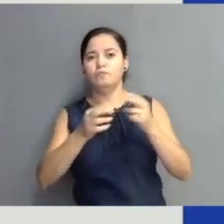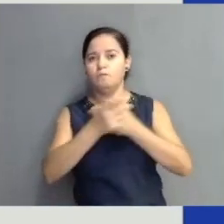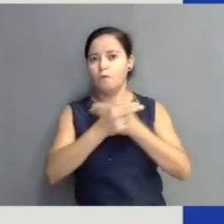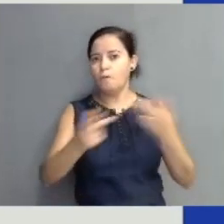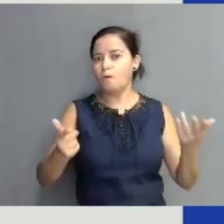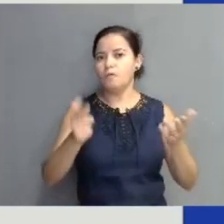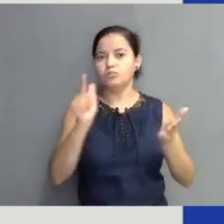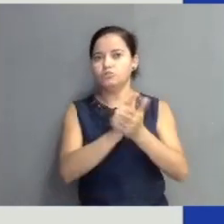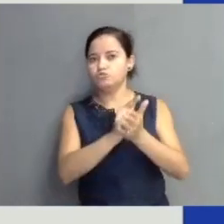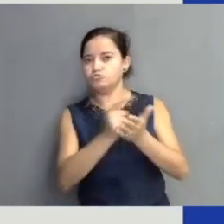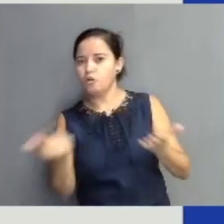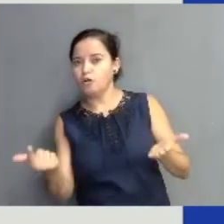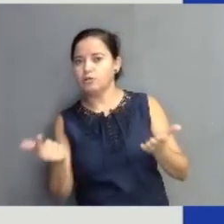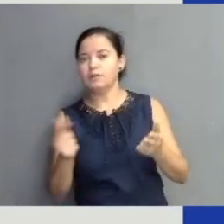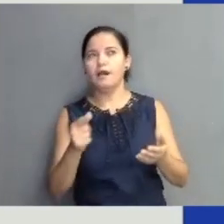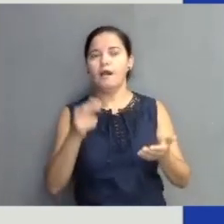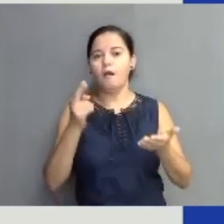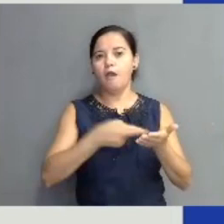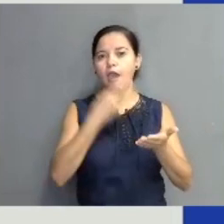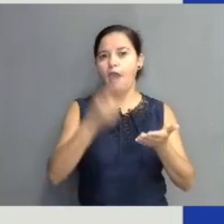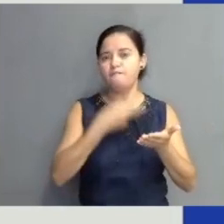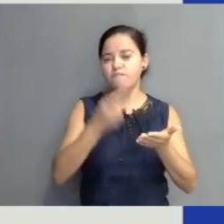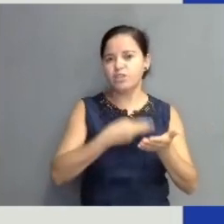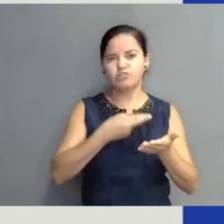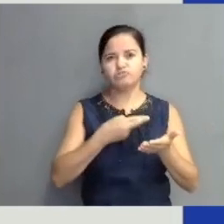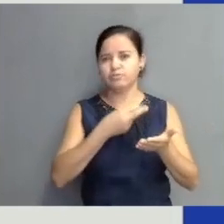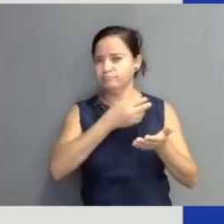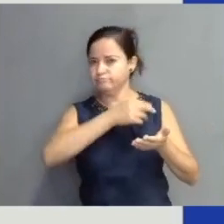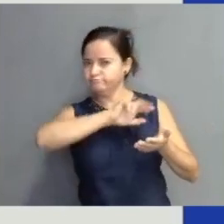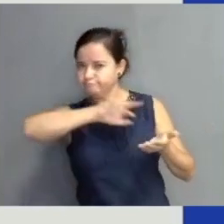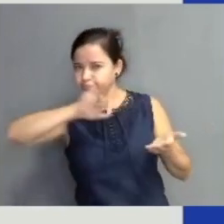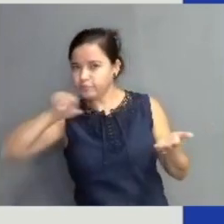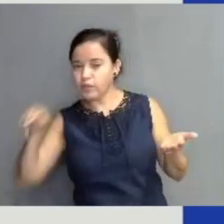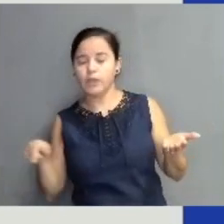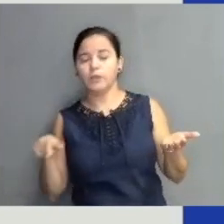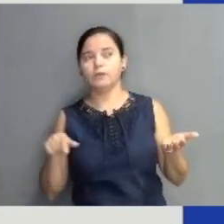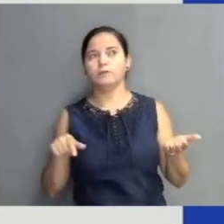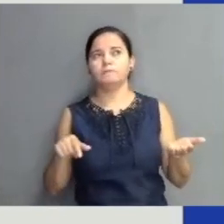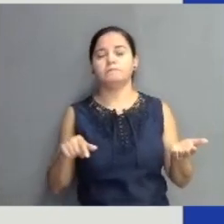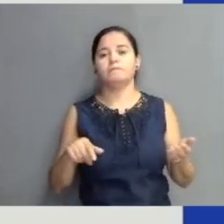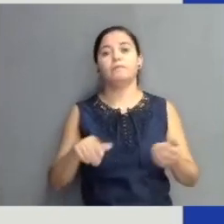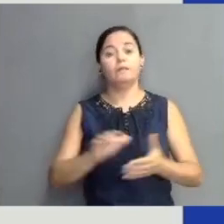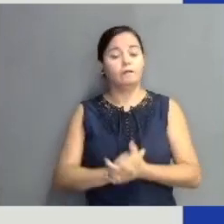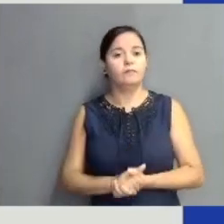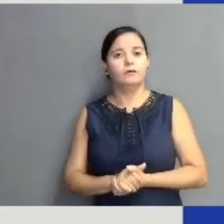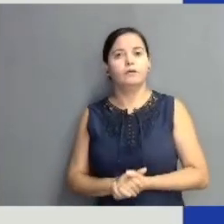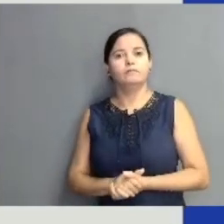argumento, que são os jornais, as revistas e etc. A argumentação lógica